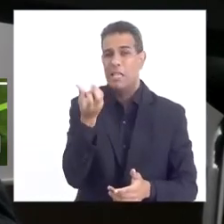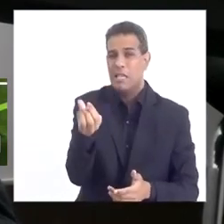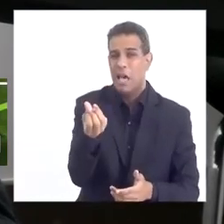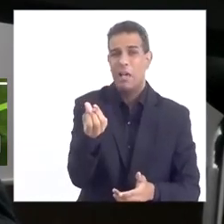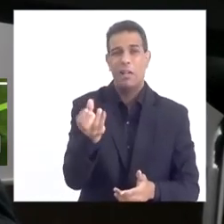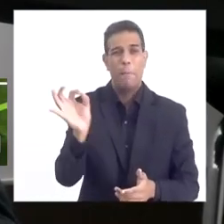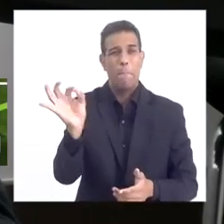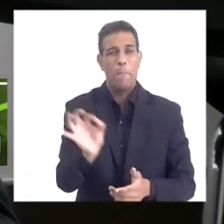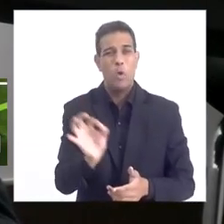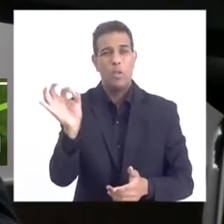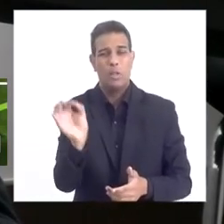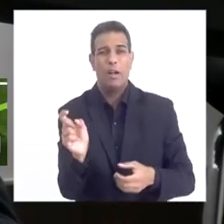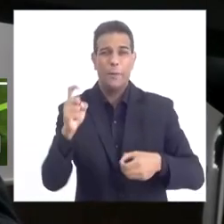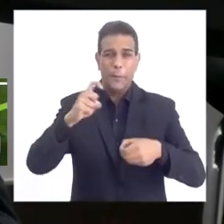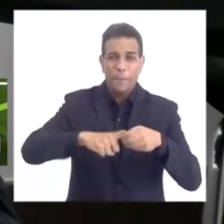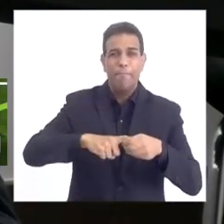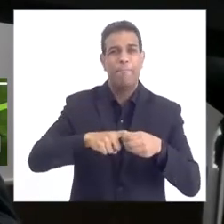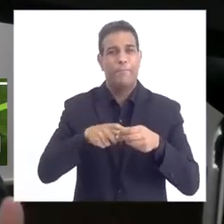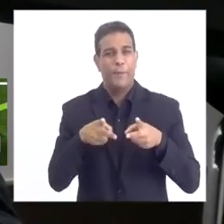que repor